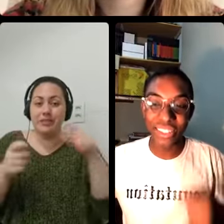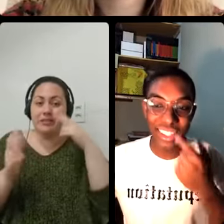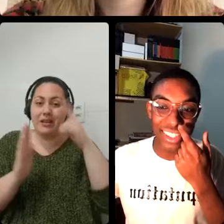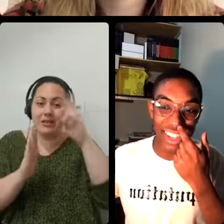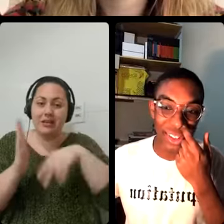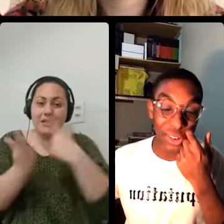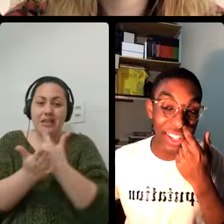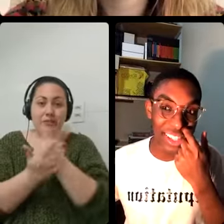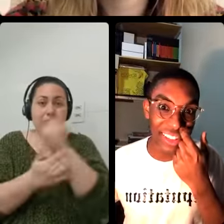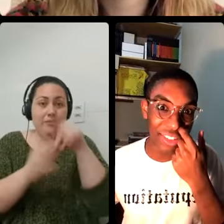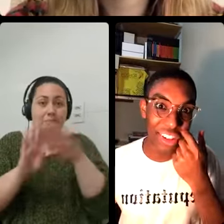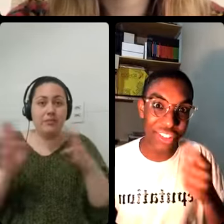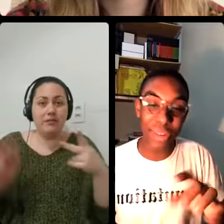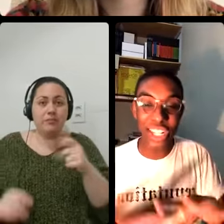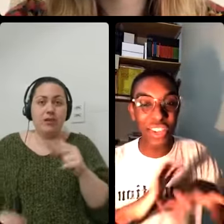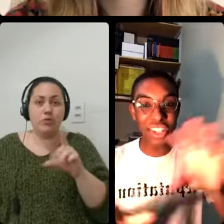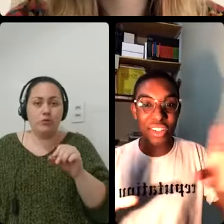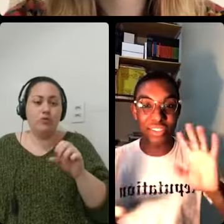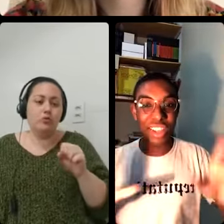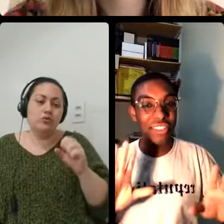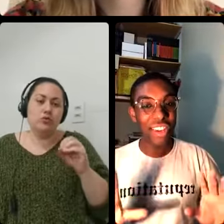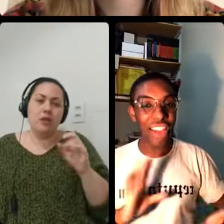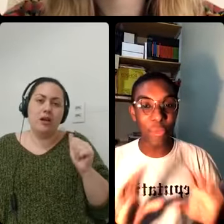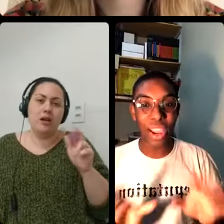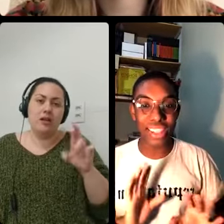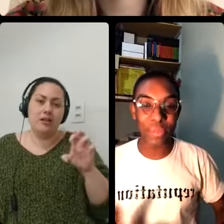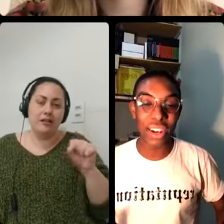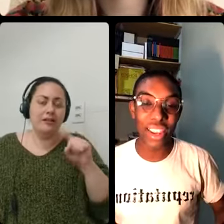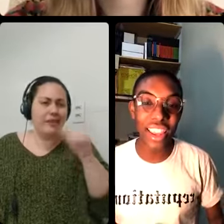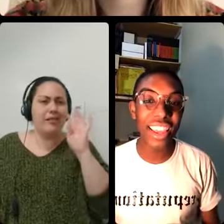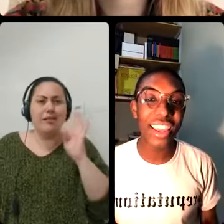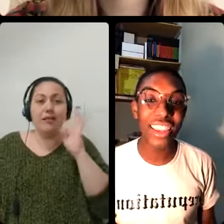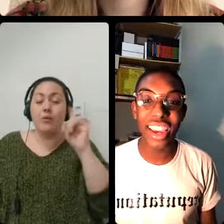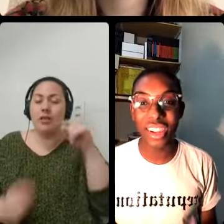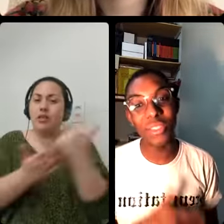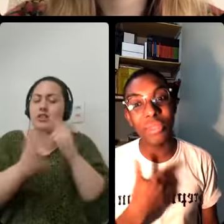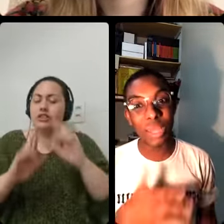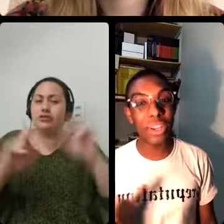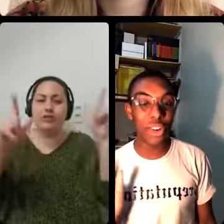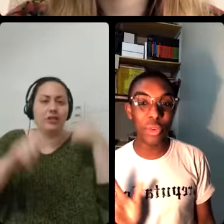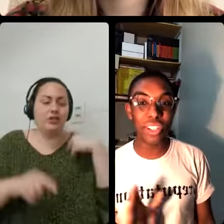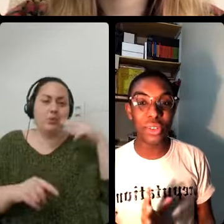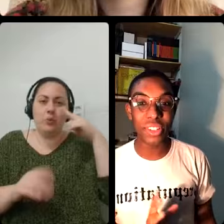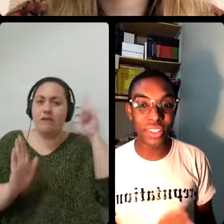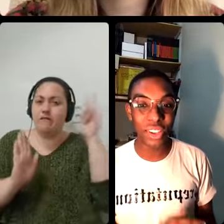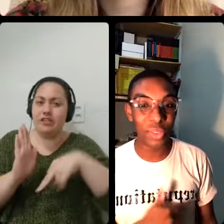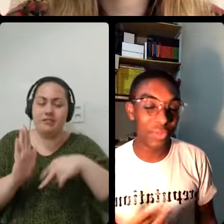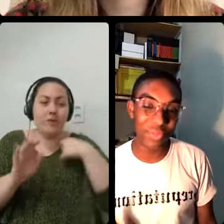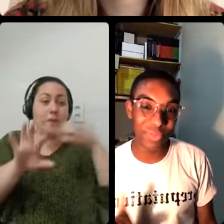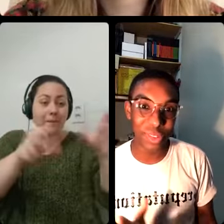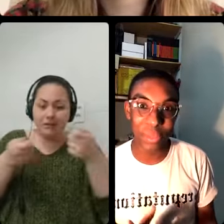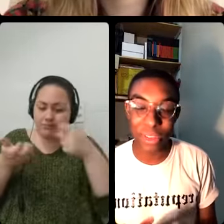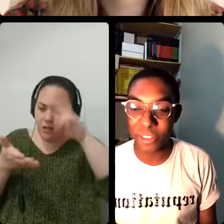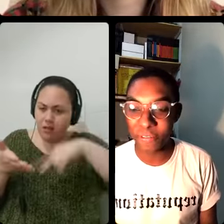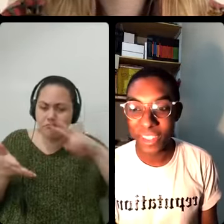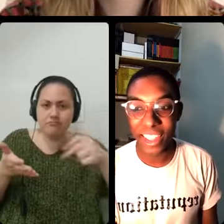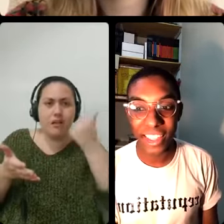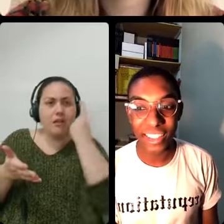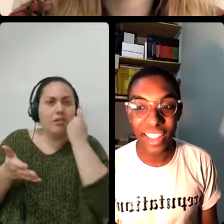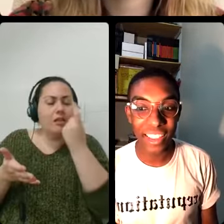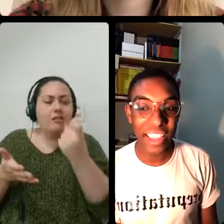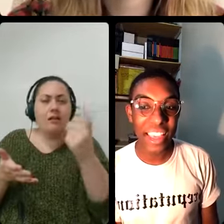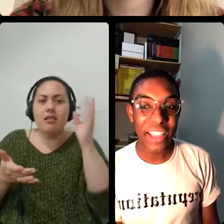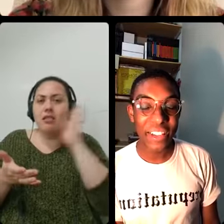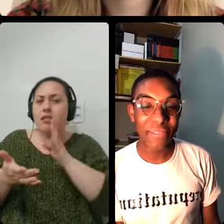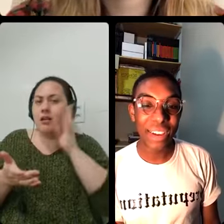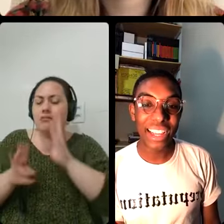legal, porque assim, eu não conhecia. Foi o livro mais diferente que eu vi ali. Falei, vou pegar esse aqui pra ler. E aí eu me deparei com muitas coisas que eu não sabia,